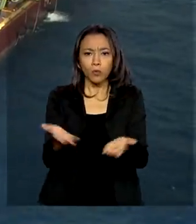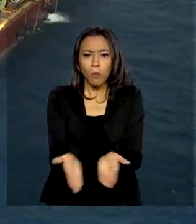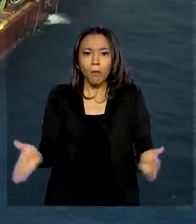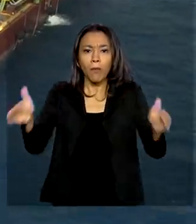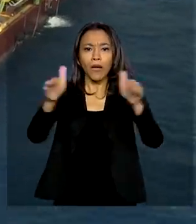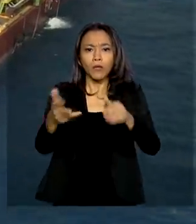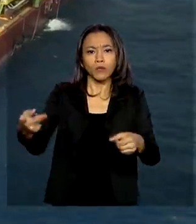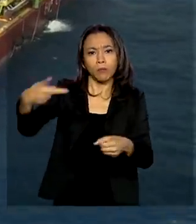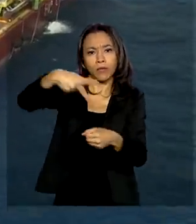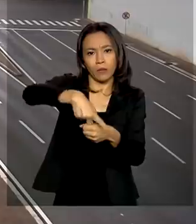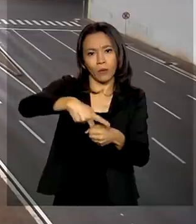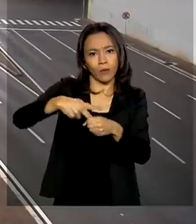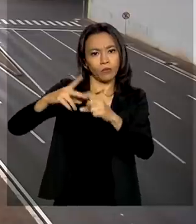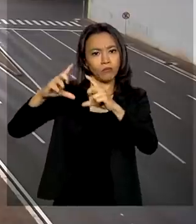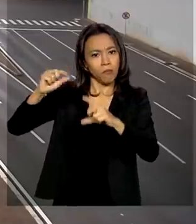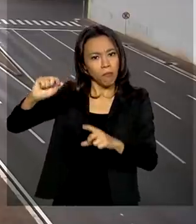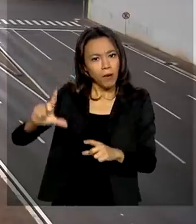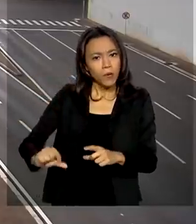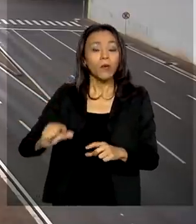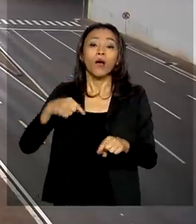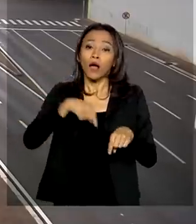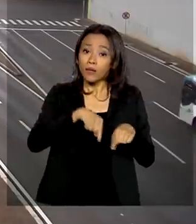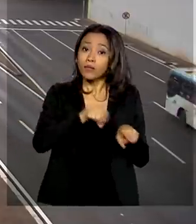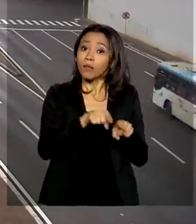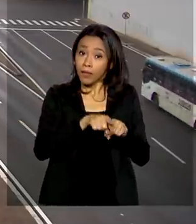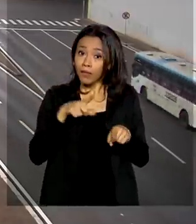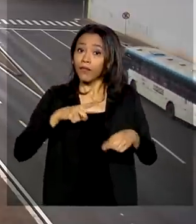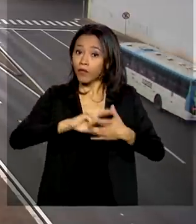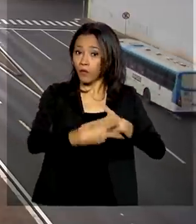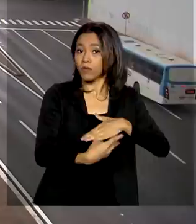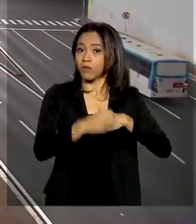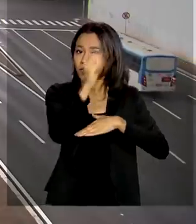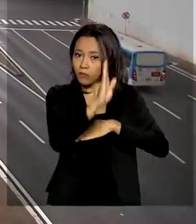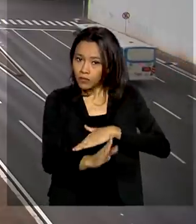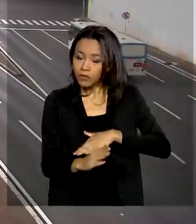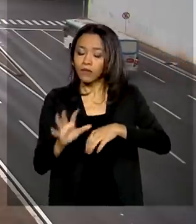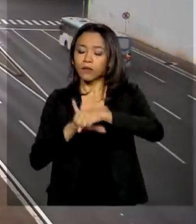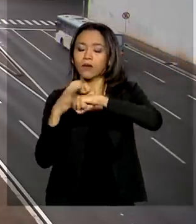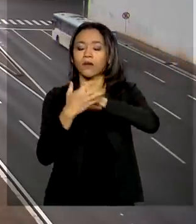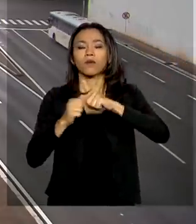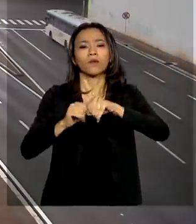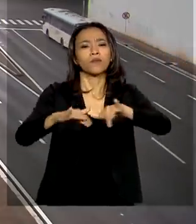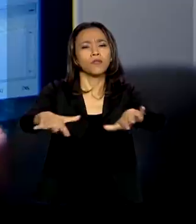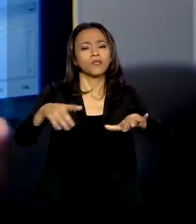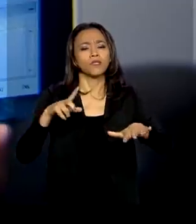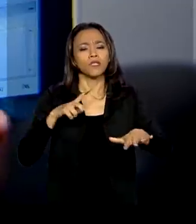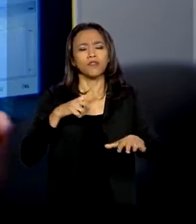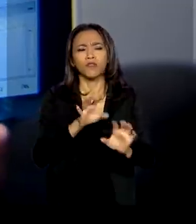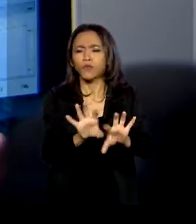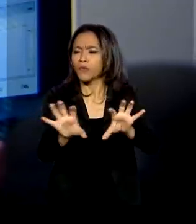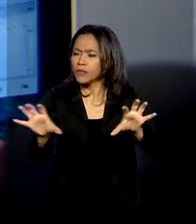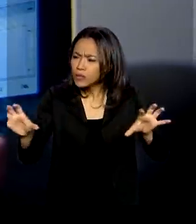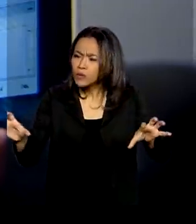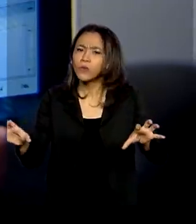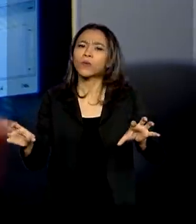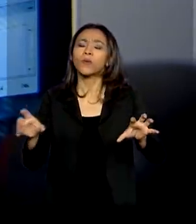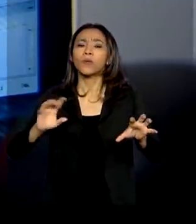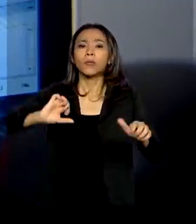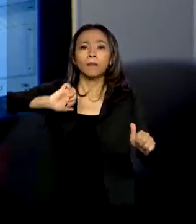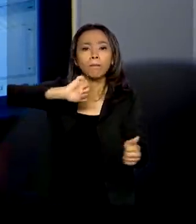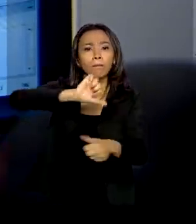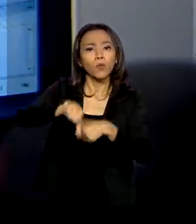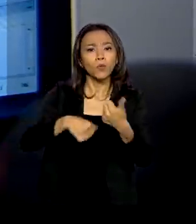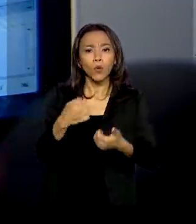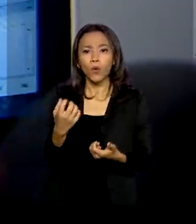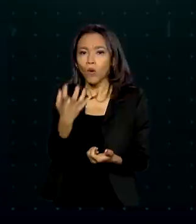afetou também o Brasil. Além disso, a pandemia de Covid-19 influenciou os hábitos e mudou o consumo energético